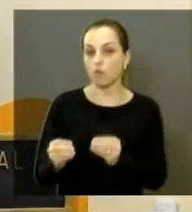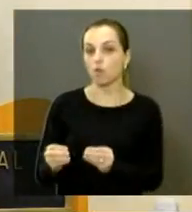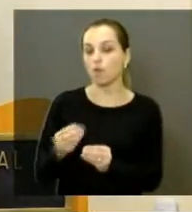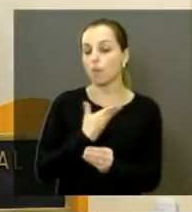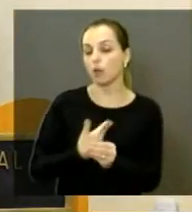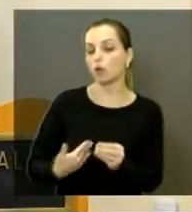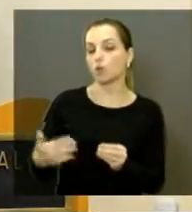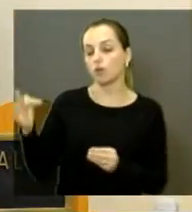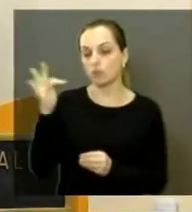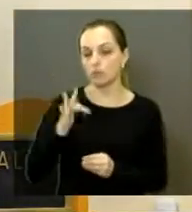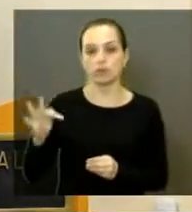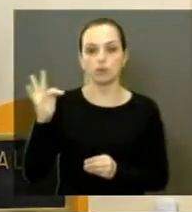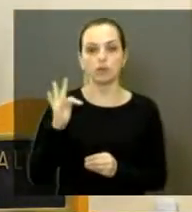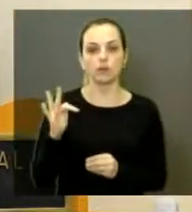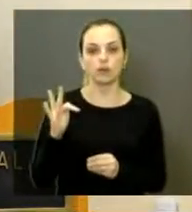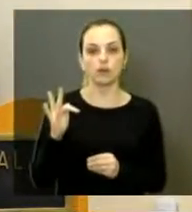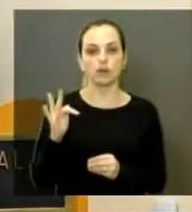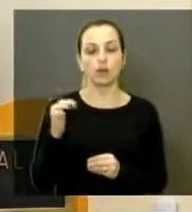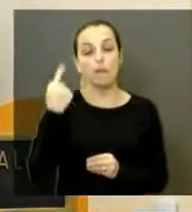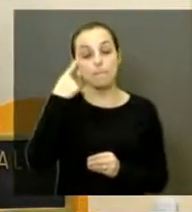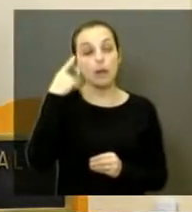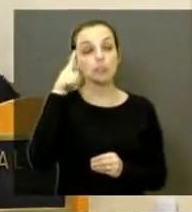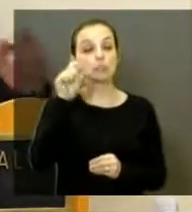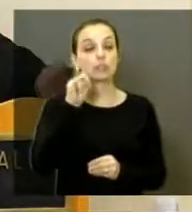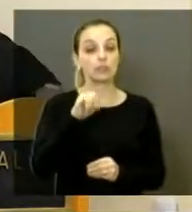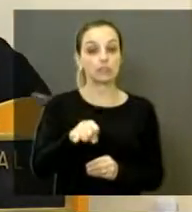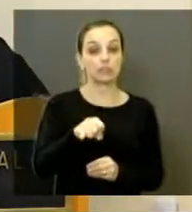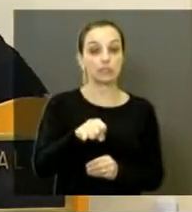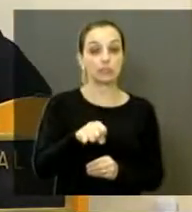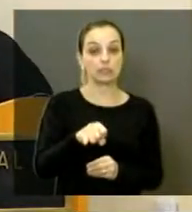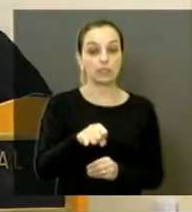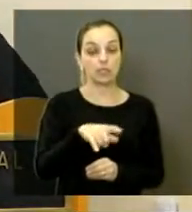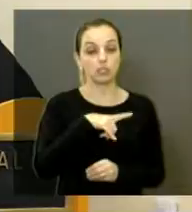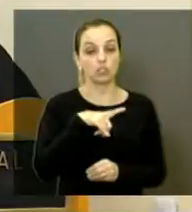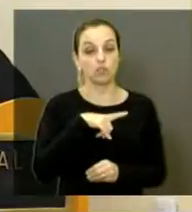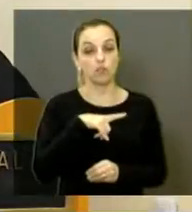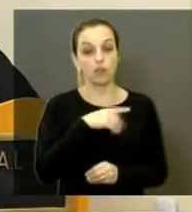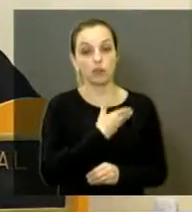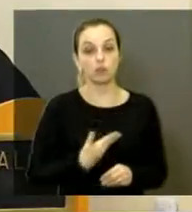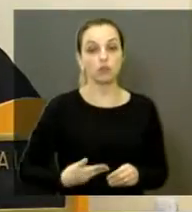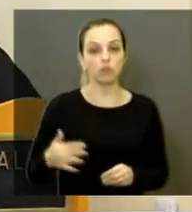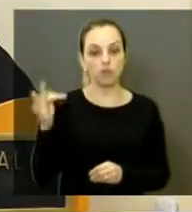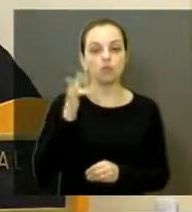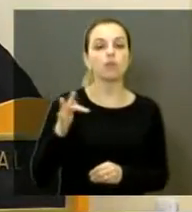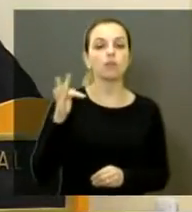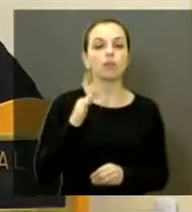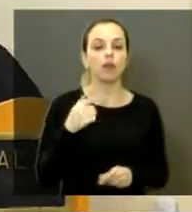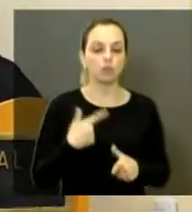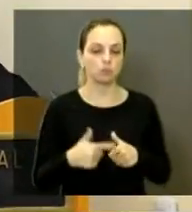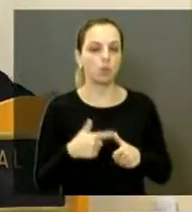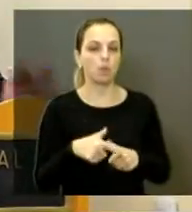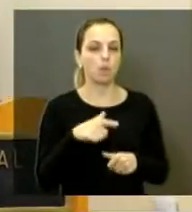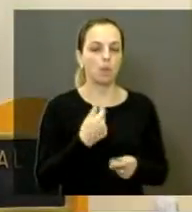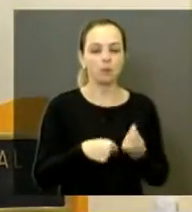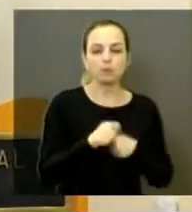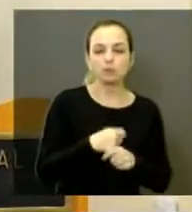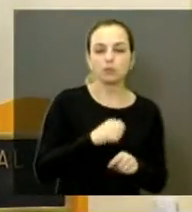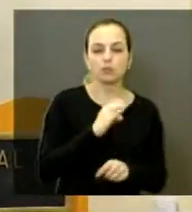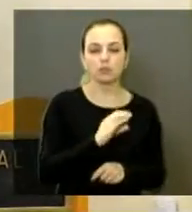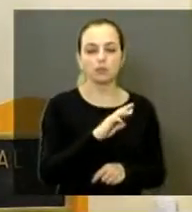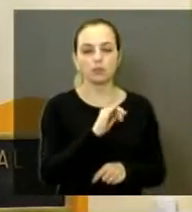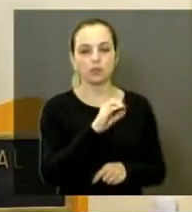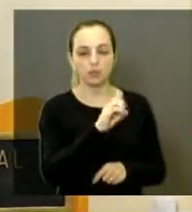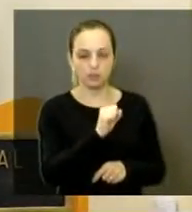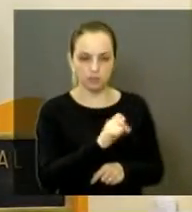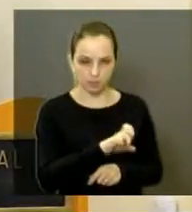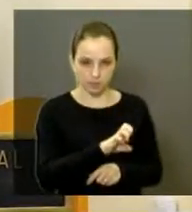federal. Imagine se isso que você passou estivesse na mão do governo federal com essa crise. Porque era para eles mandar recurso de